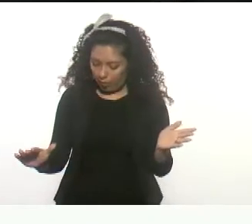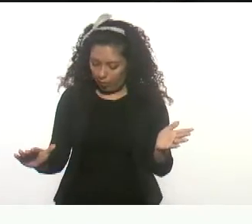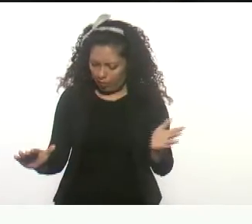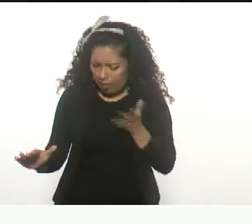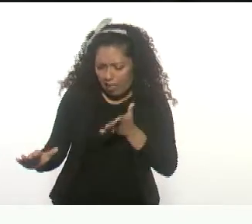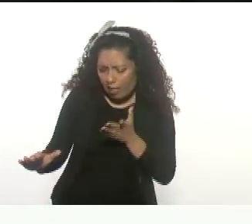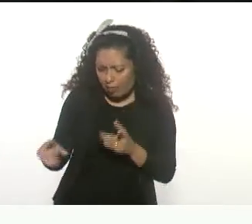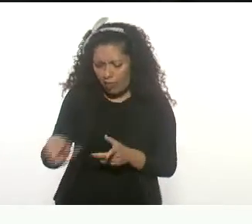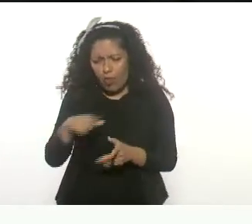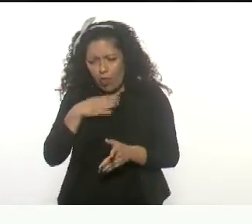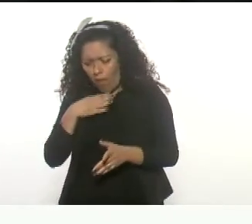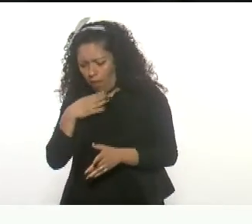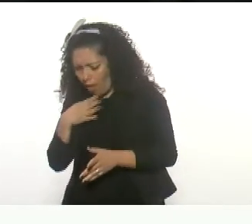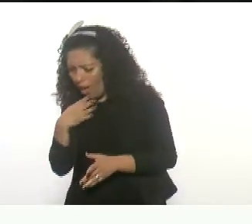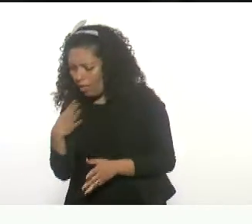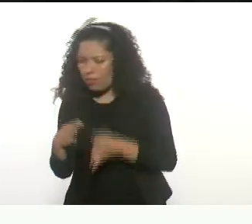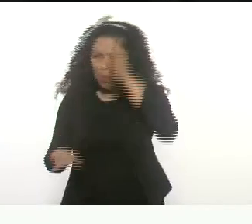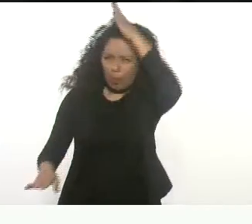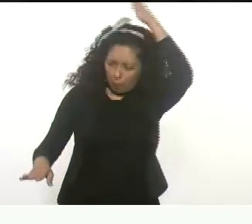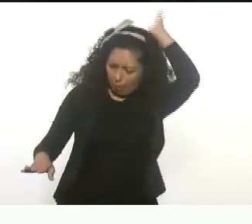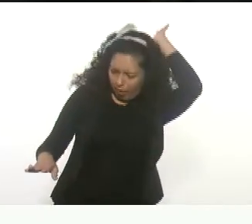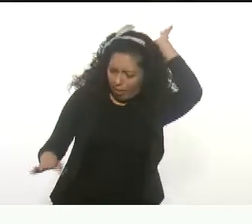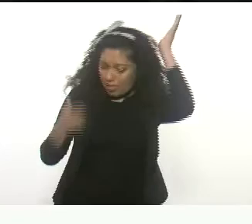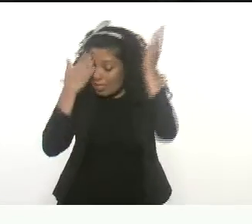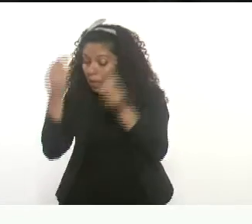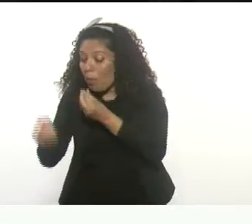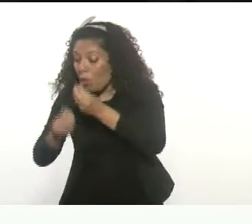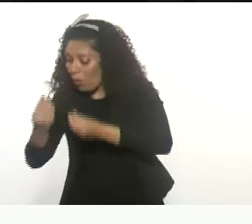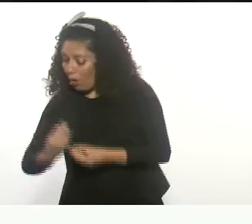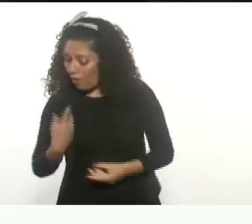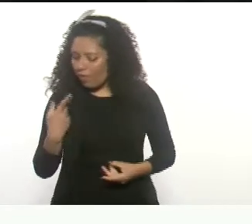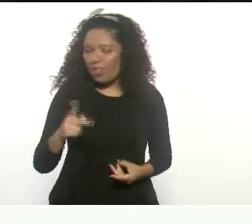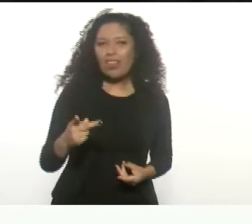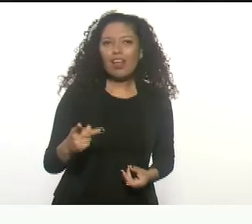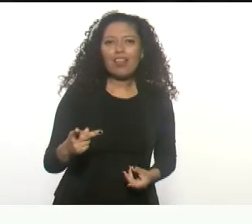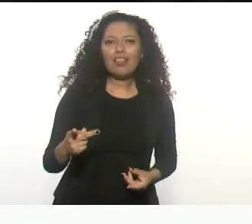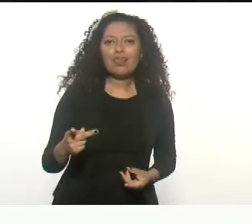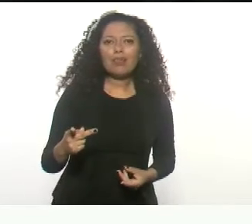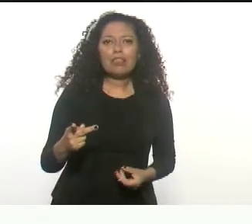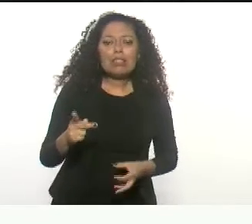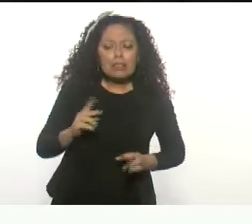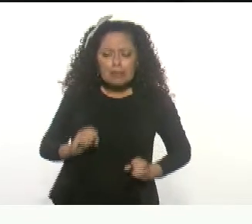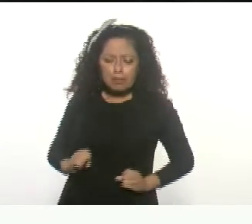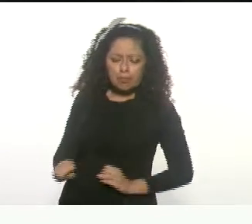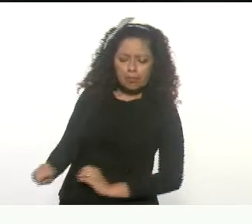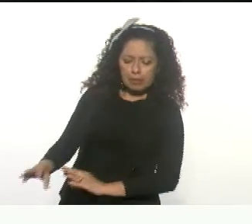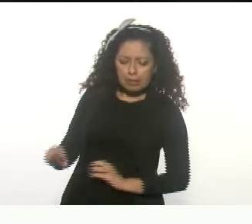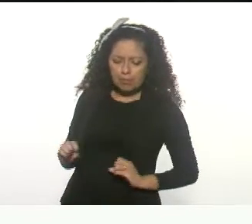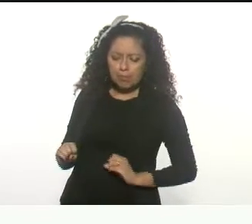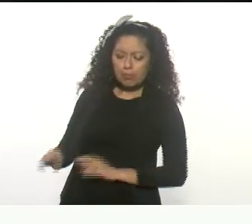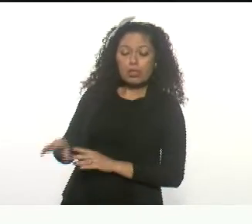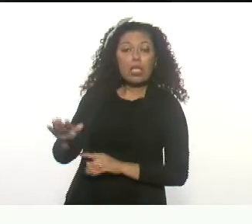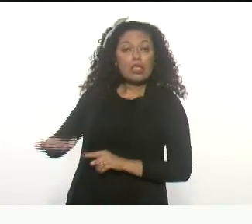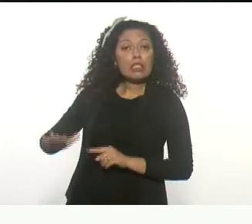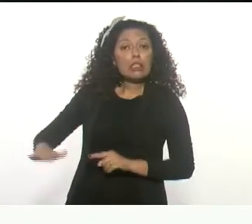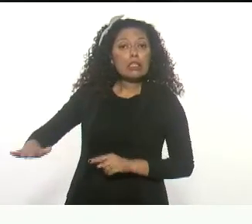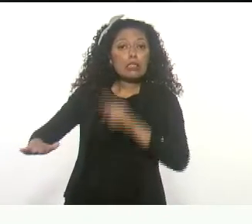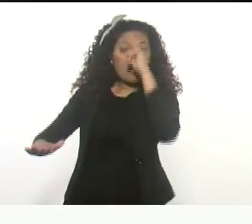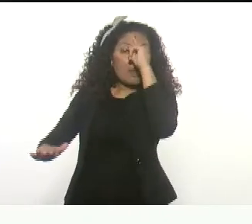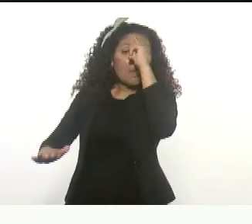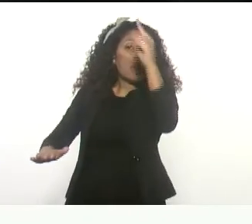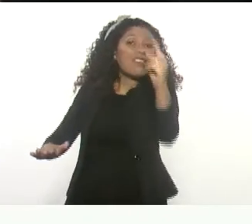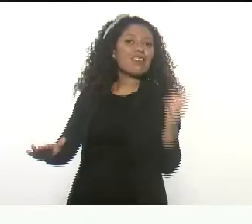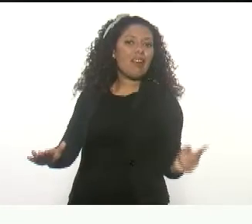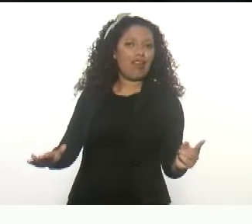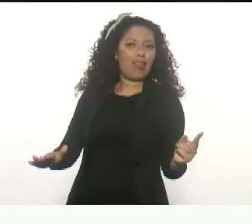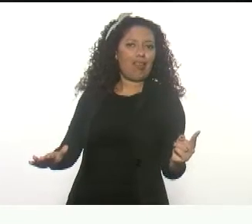Você já conversou com um bombeiro? E você ensina ele a pensar em... o que é eu fazer um